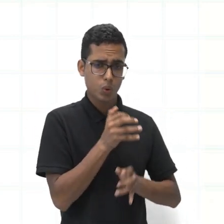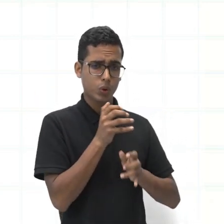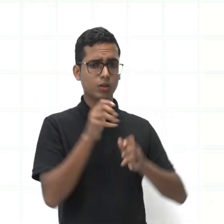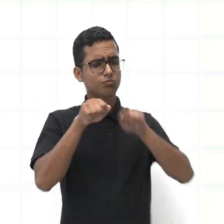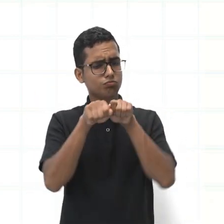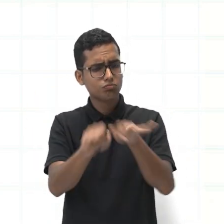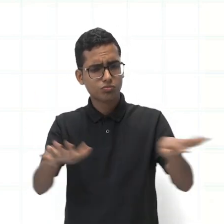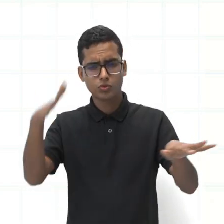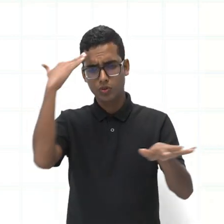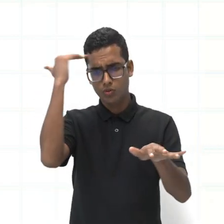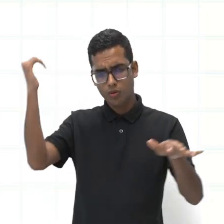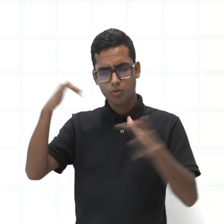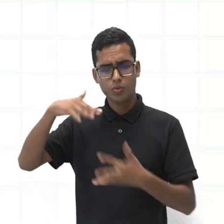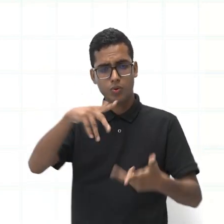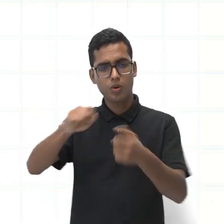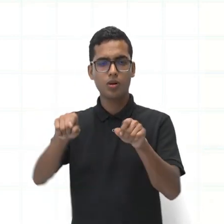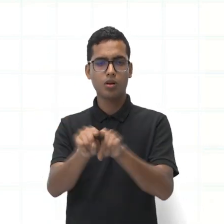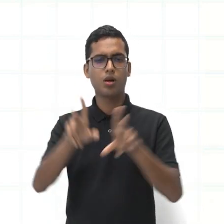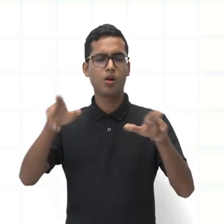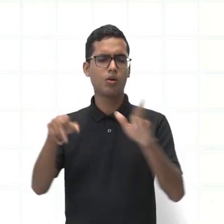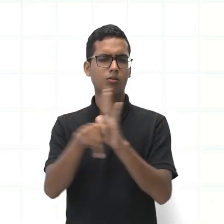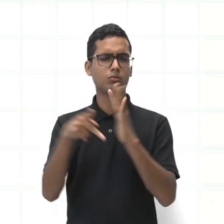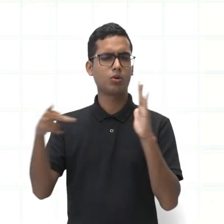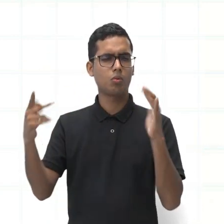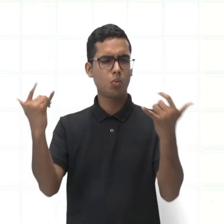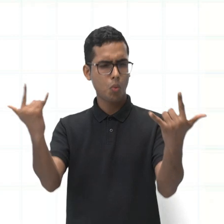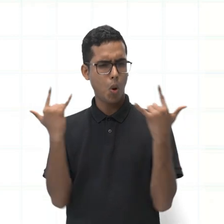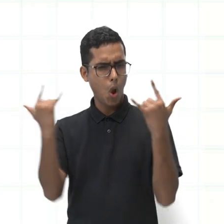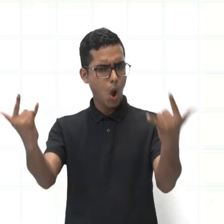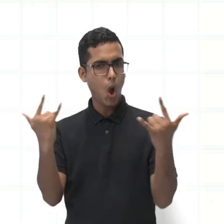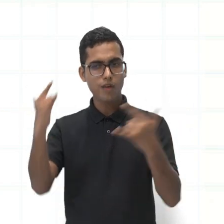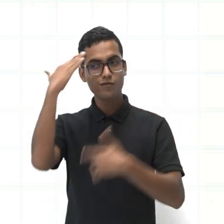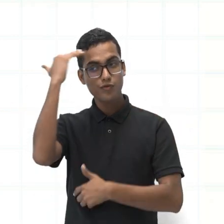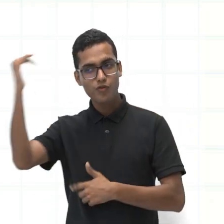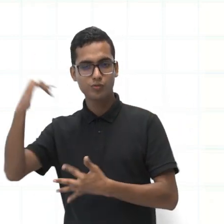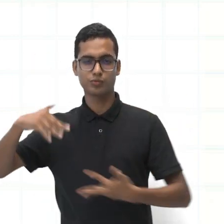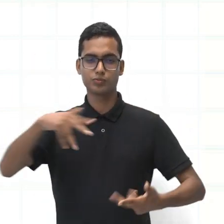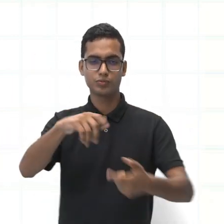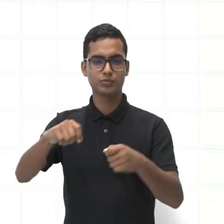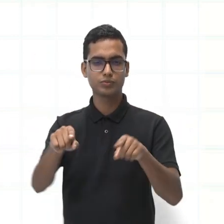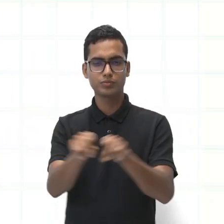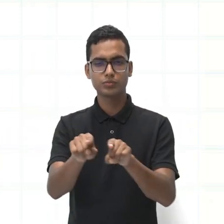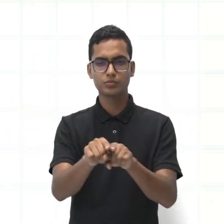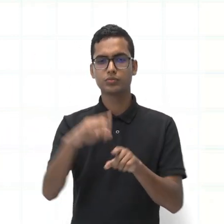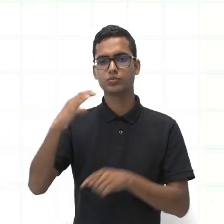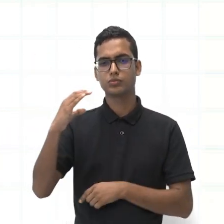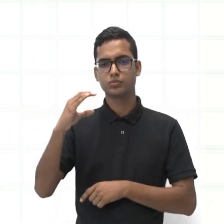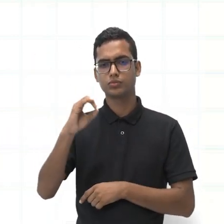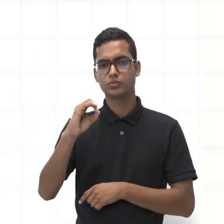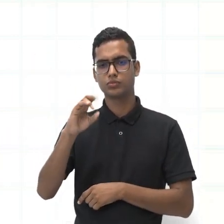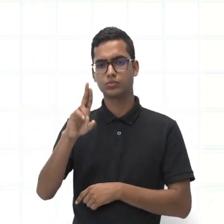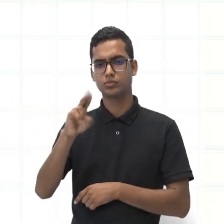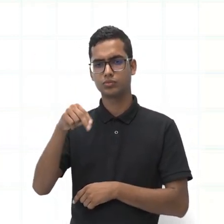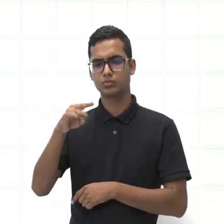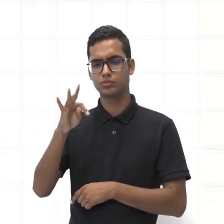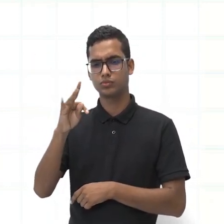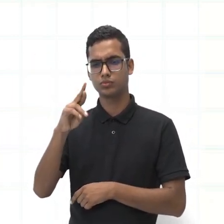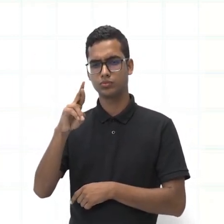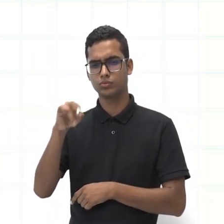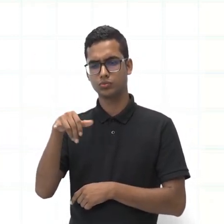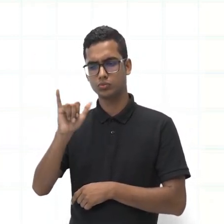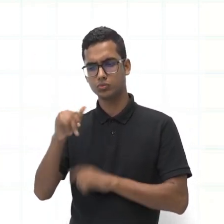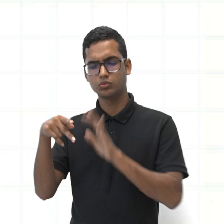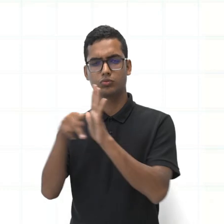mundo, tal qual o rock, ou rock. Classical, então uma música clássica. Country, música, seria a